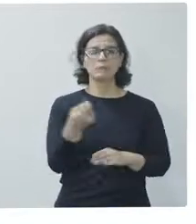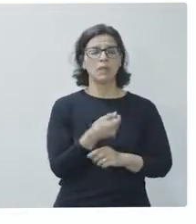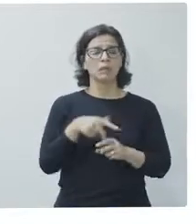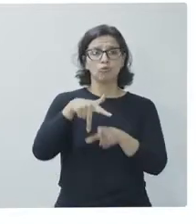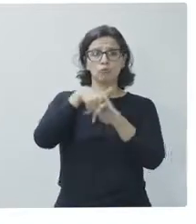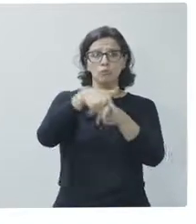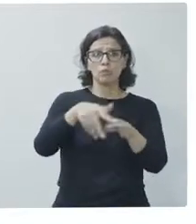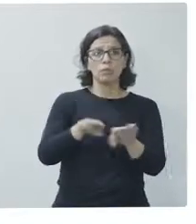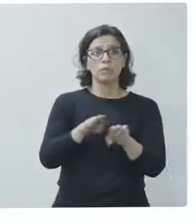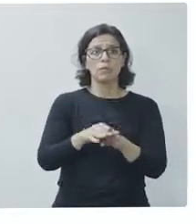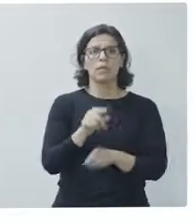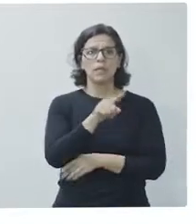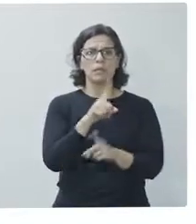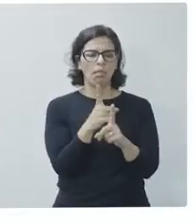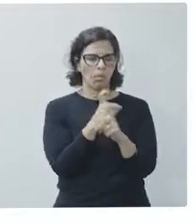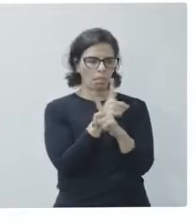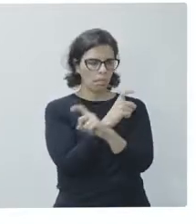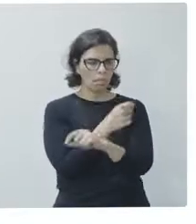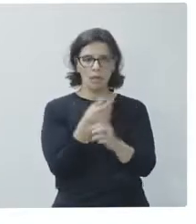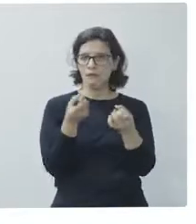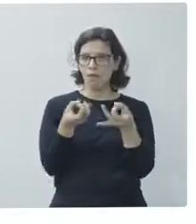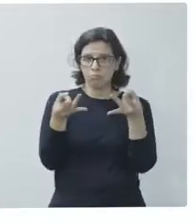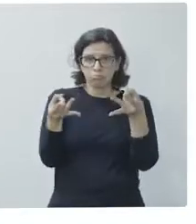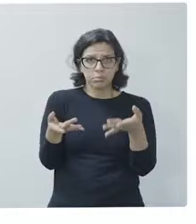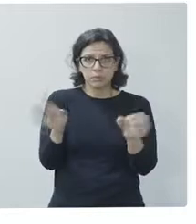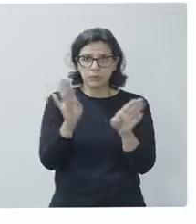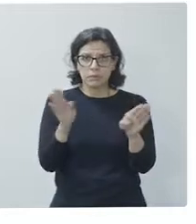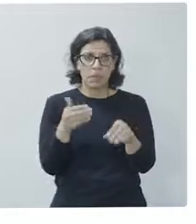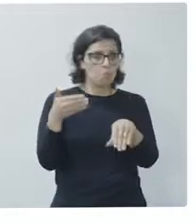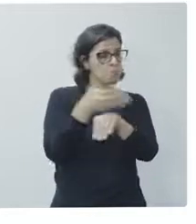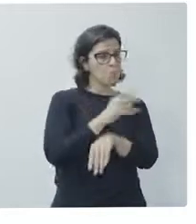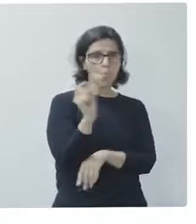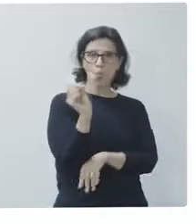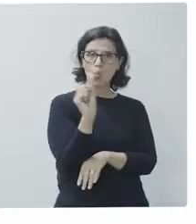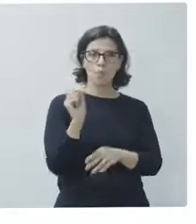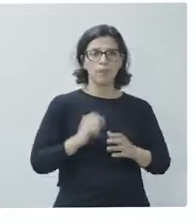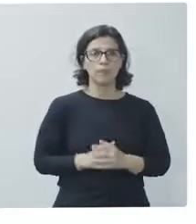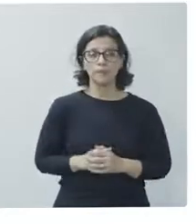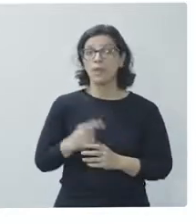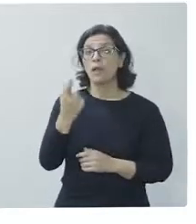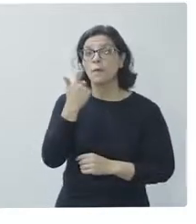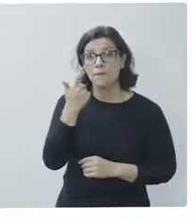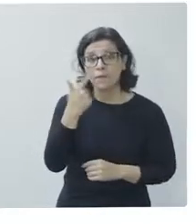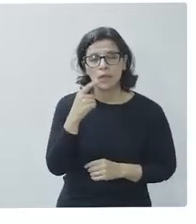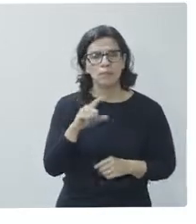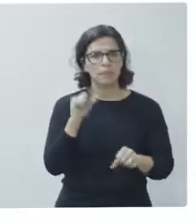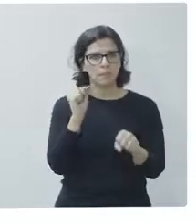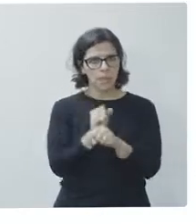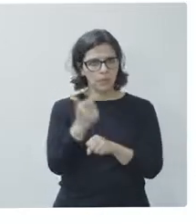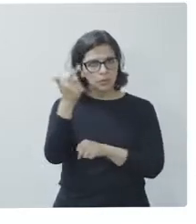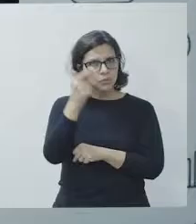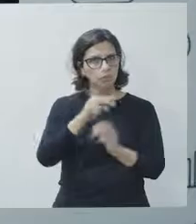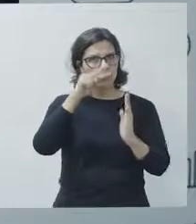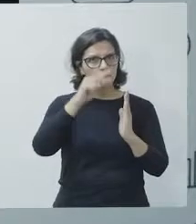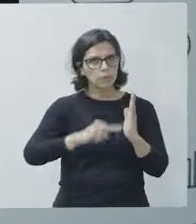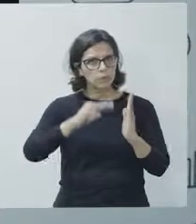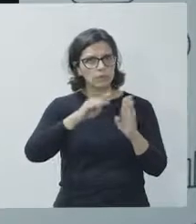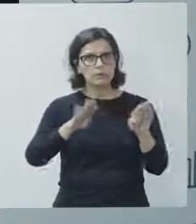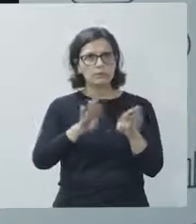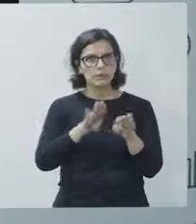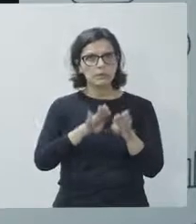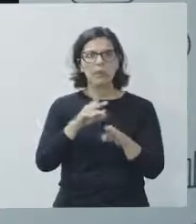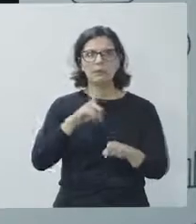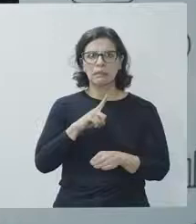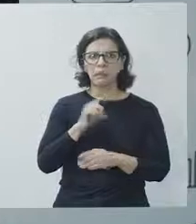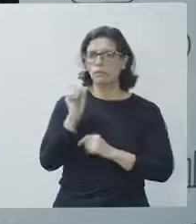cavaleiro. O verme não quis deixá-los passar. Paro novamente a leitura para a